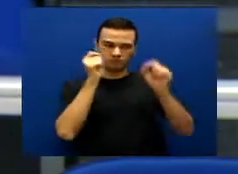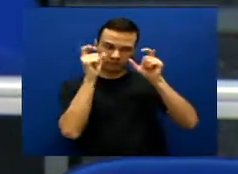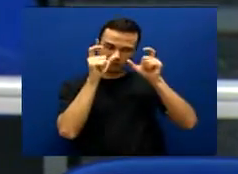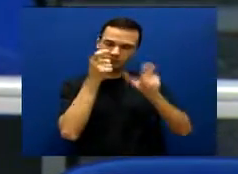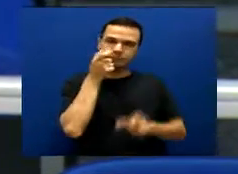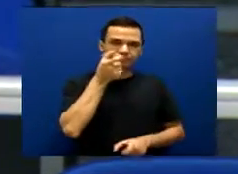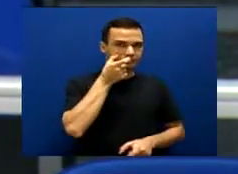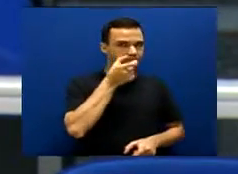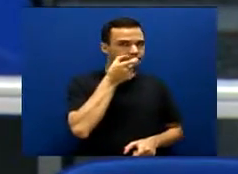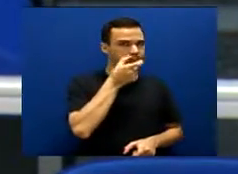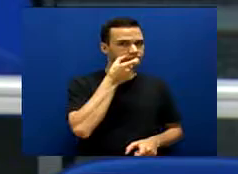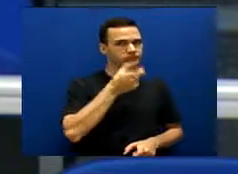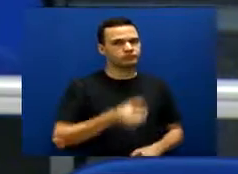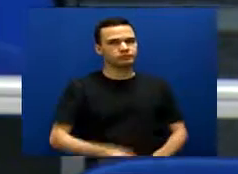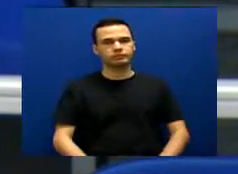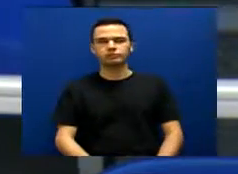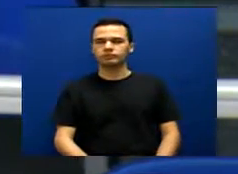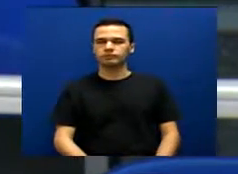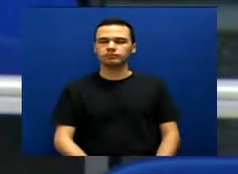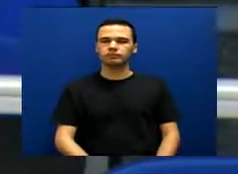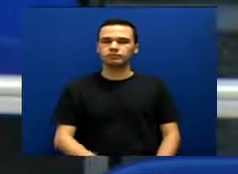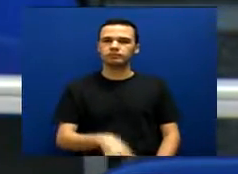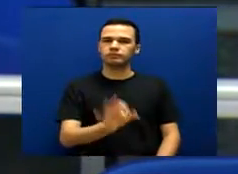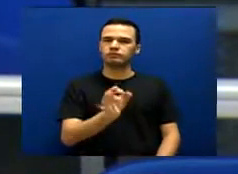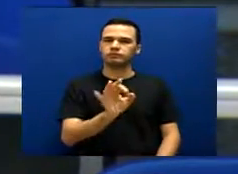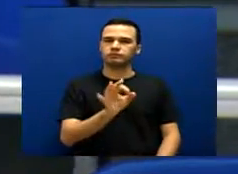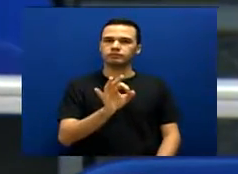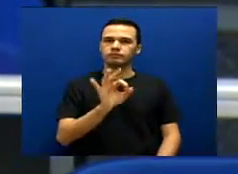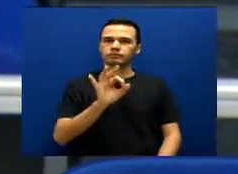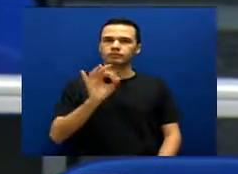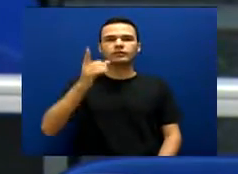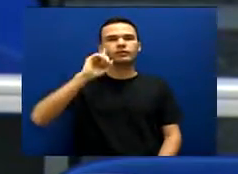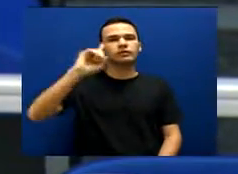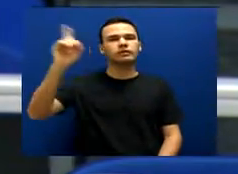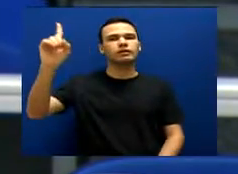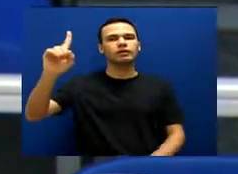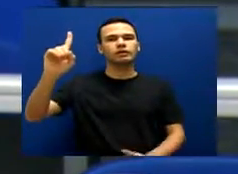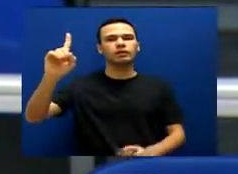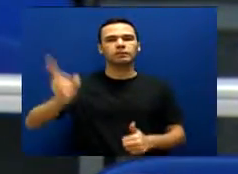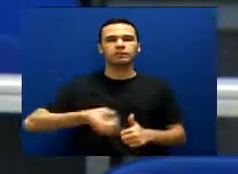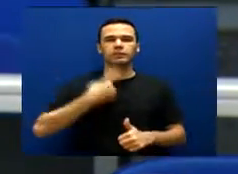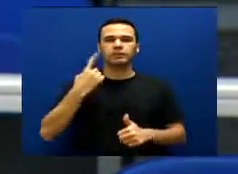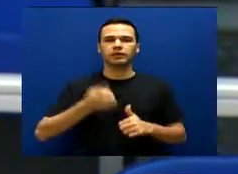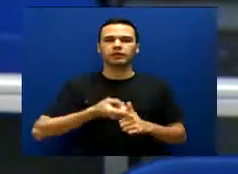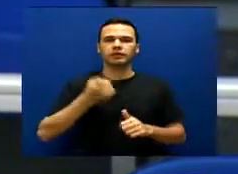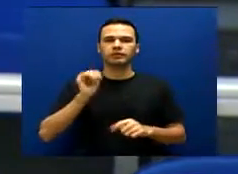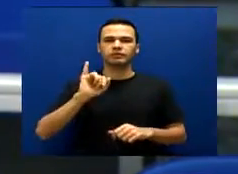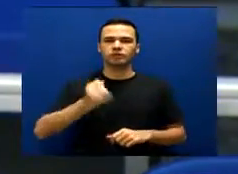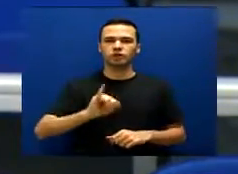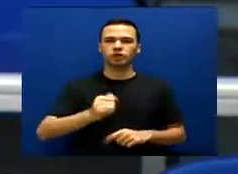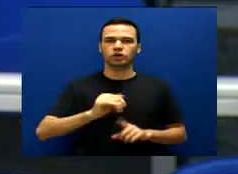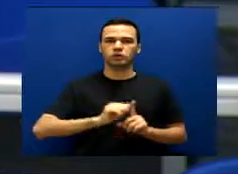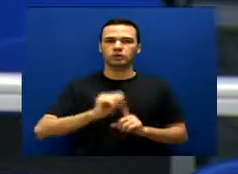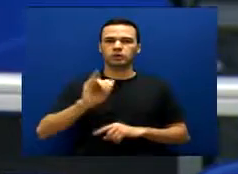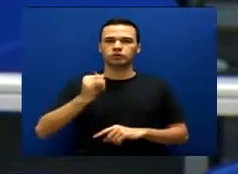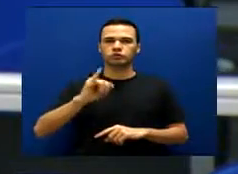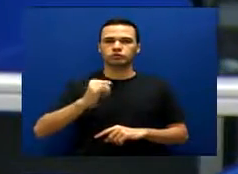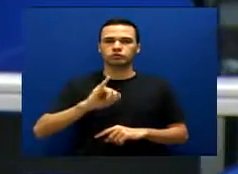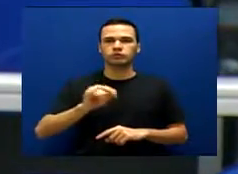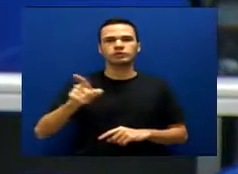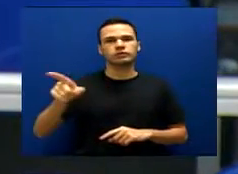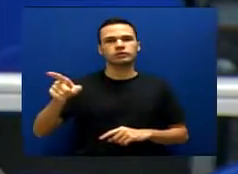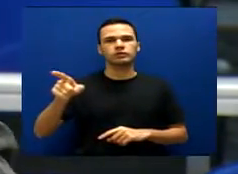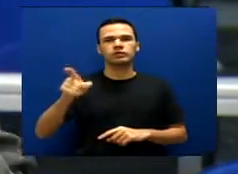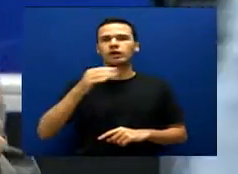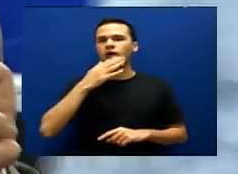esperar para ver. No primeiro dia estará no primeiro dia de aula, estará na